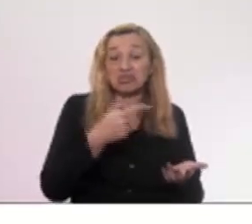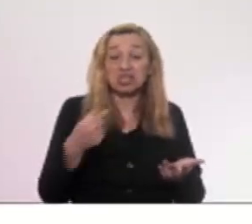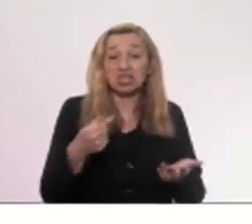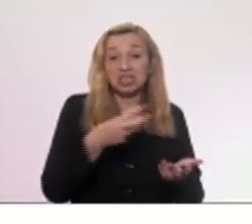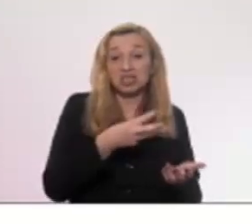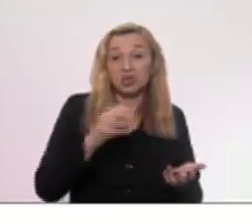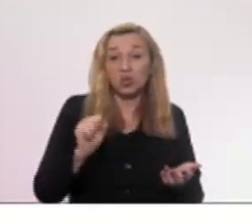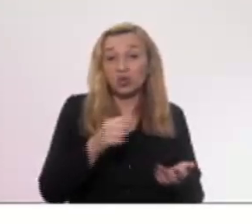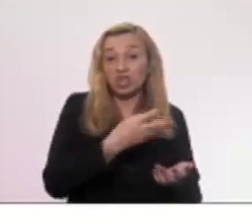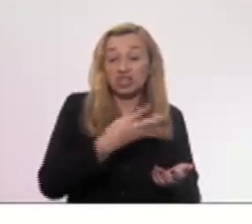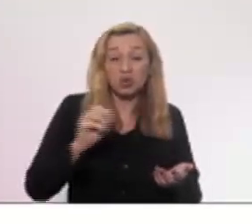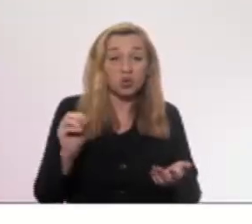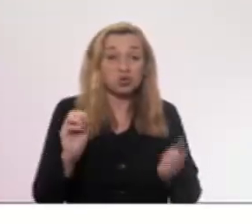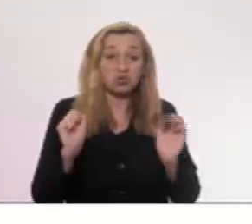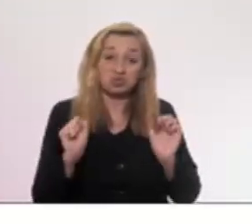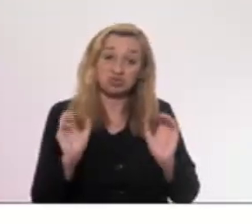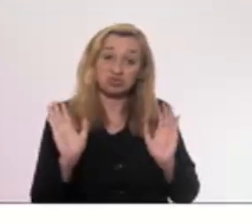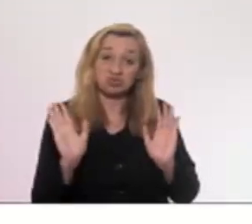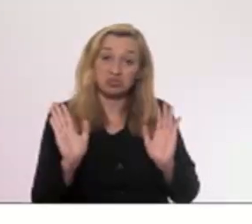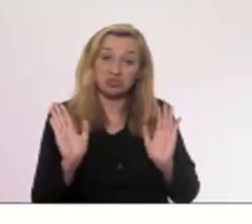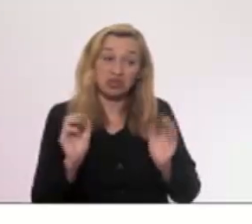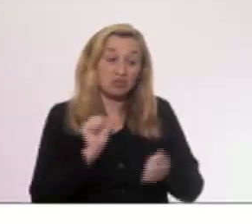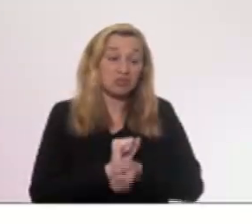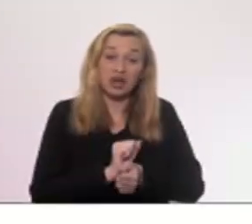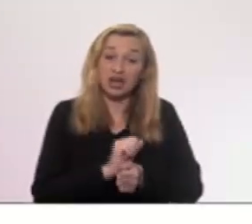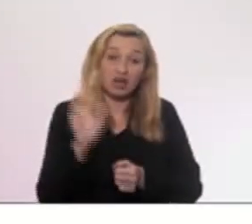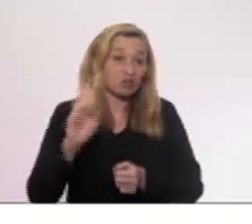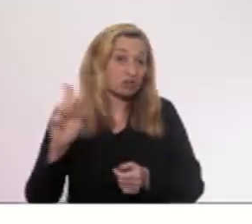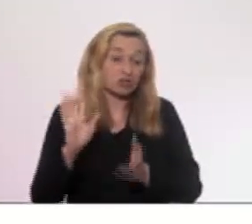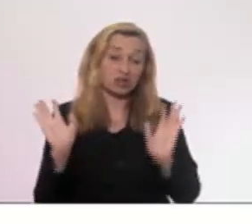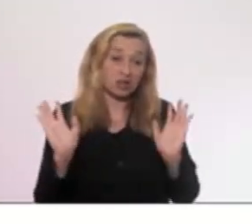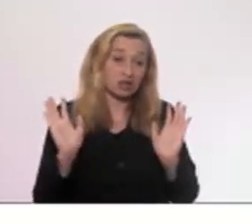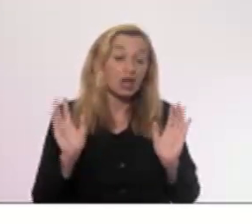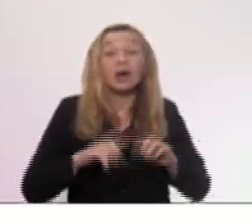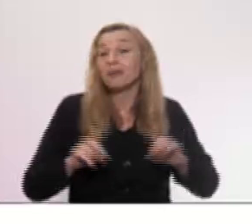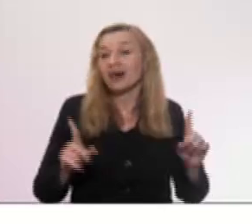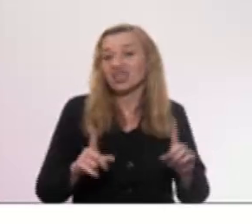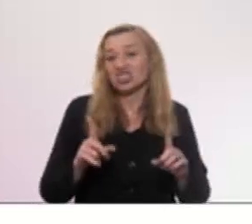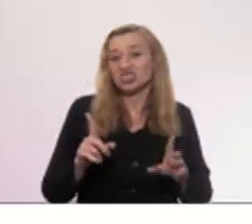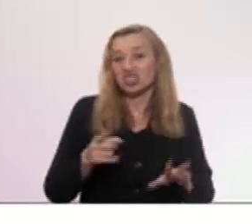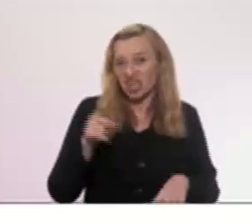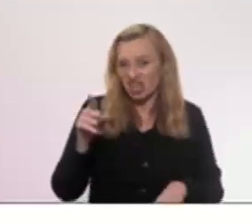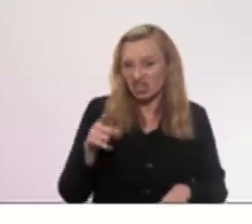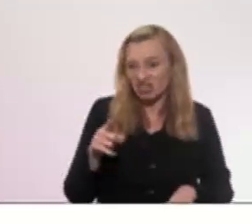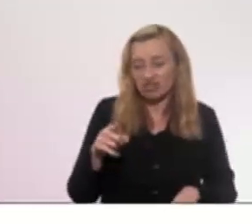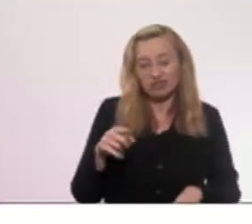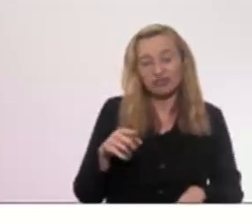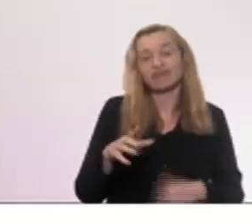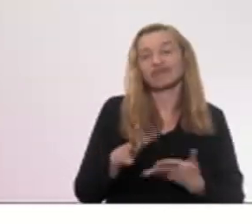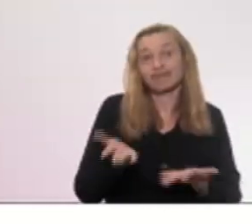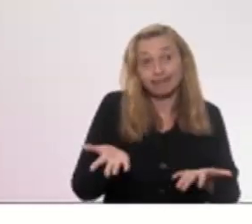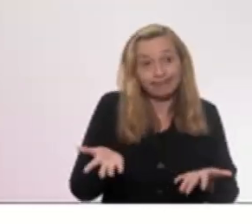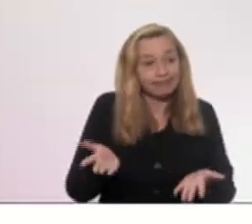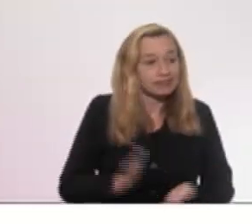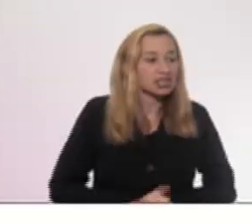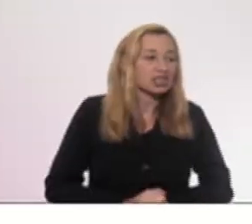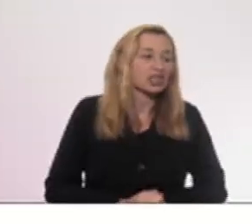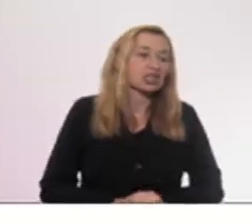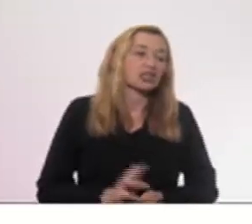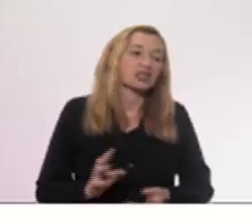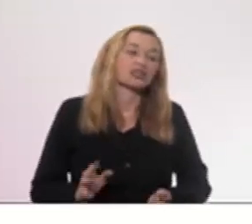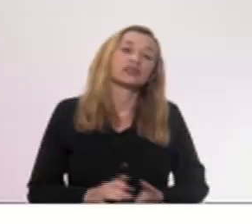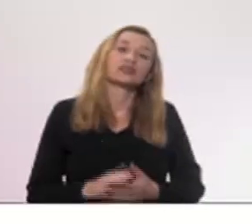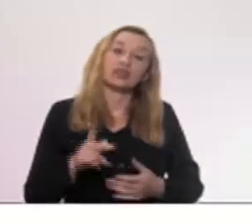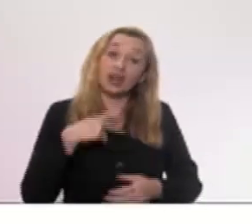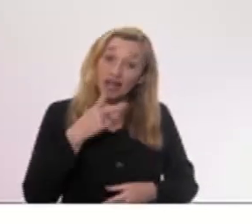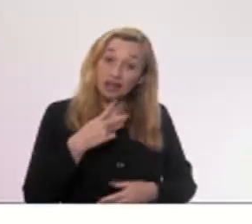42%. Inviabiliza o funcionamento dessas instituições. Mas isto não é pouco, porque além de depreciá-las